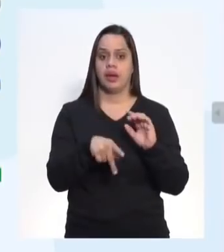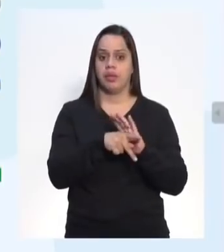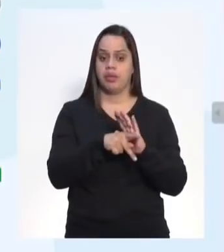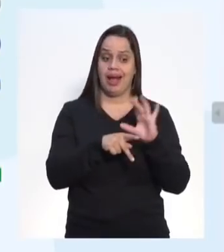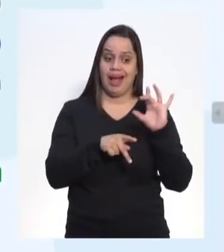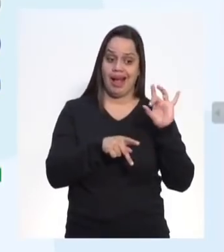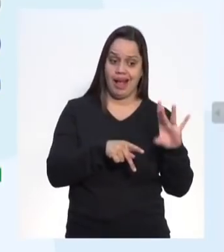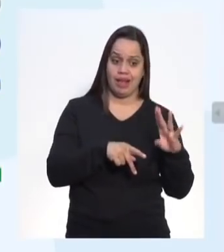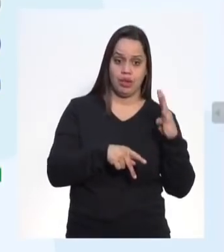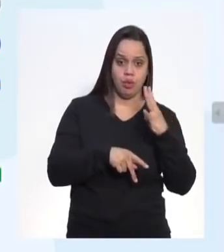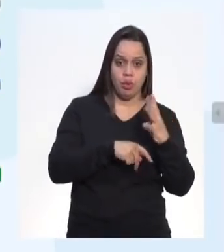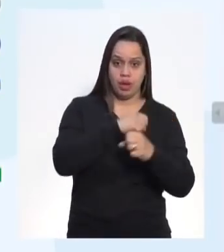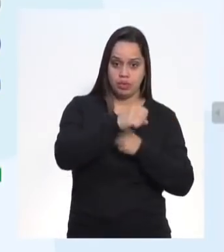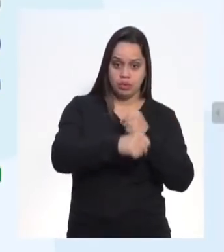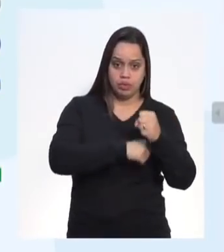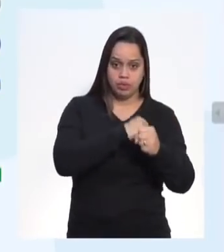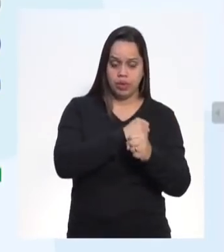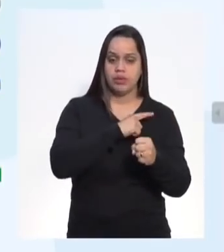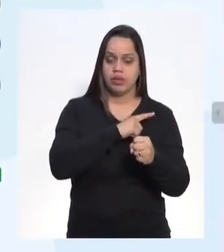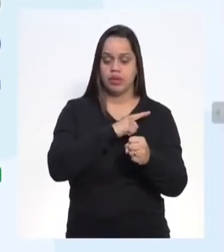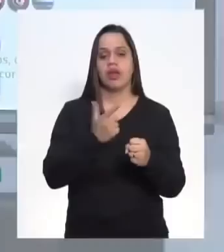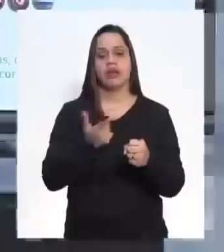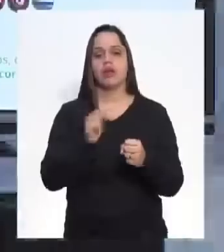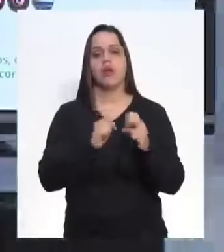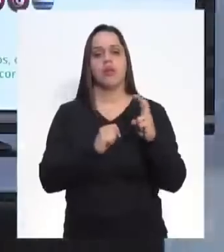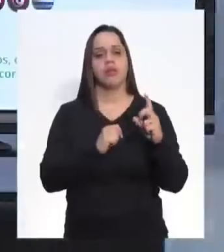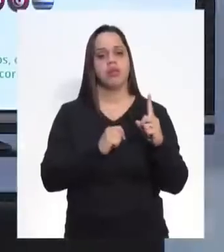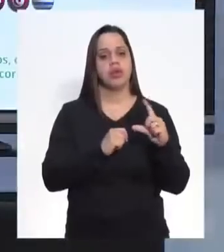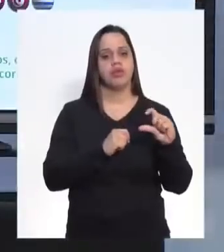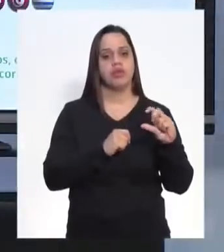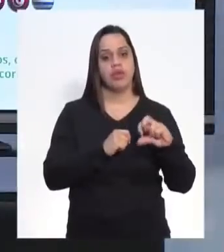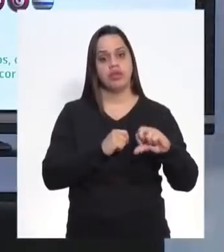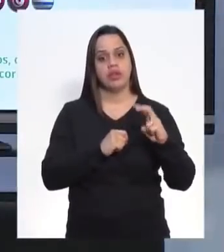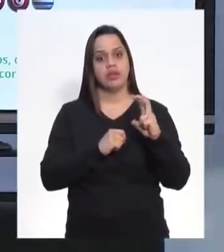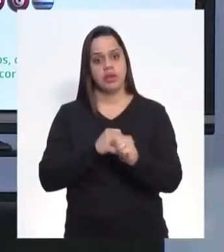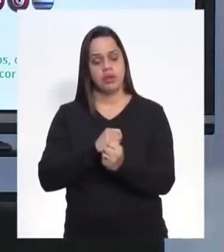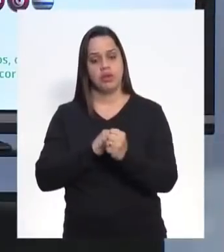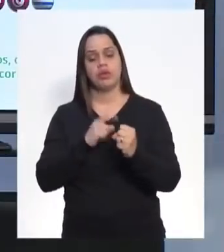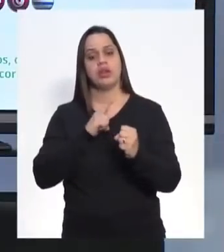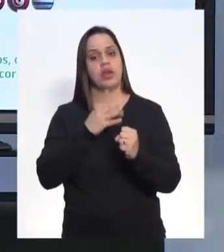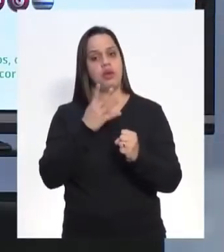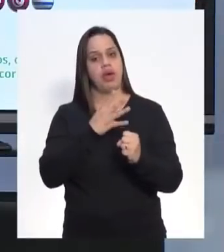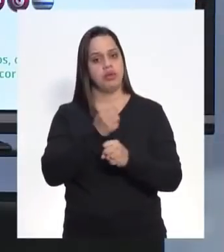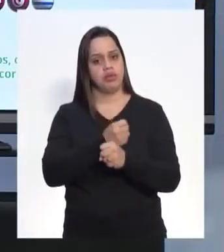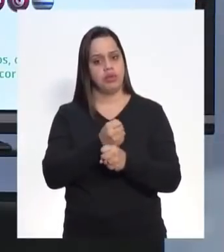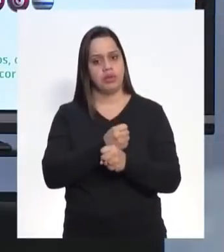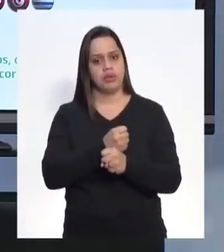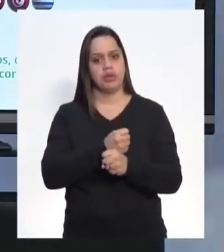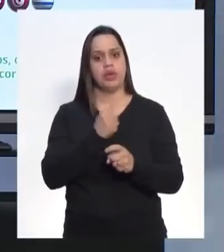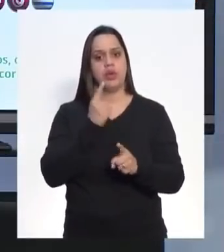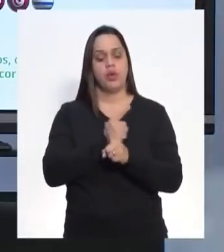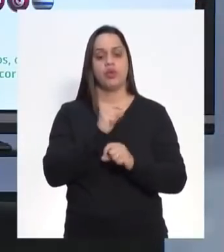4 anos existe a Copa. Então, 1958, 4 anos, eu encontro